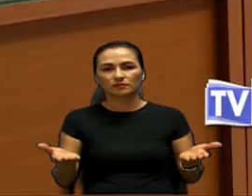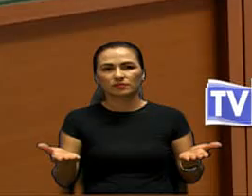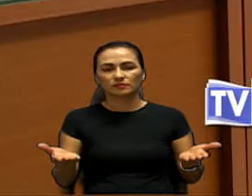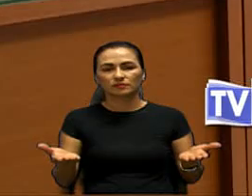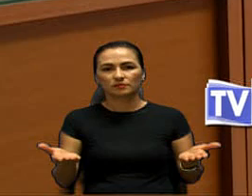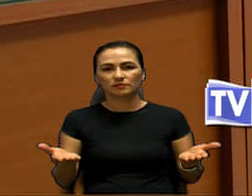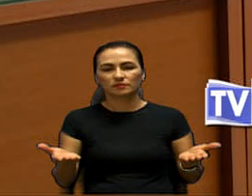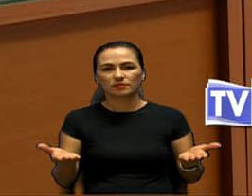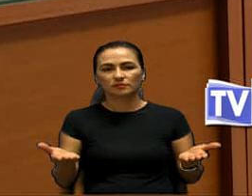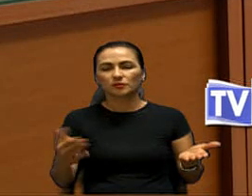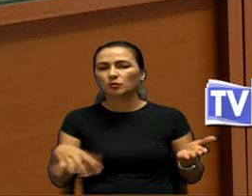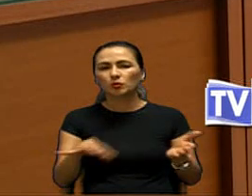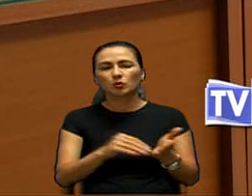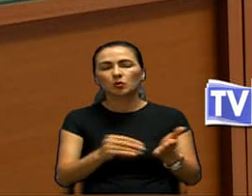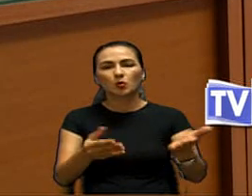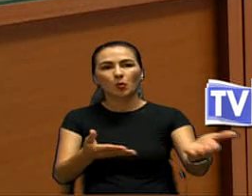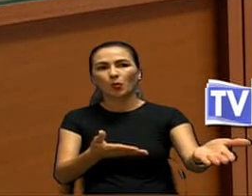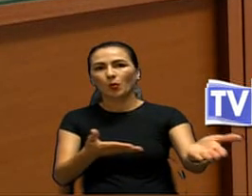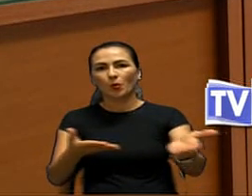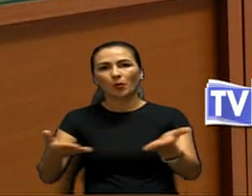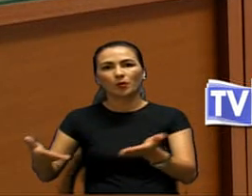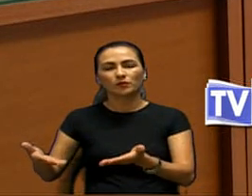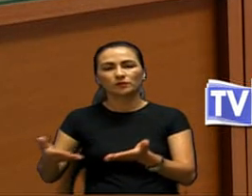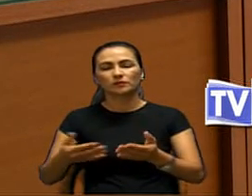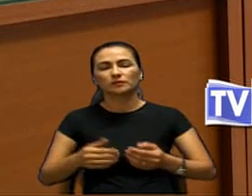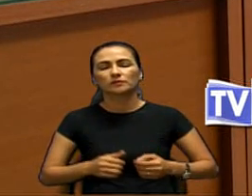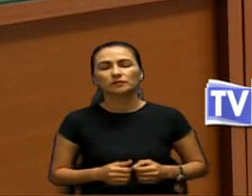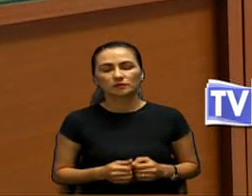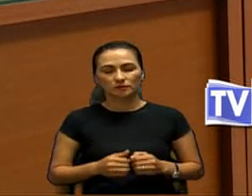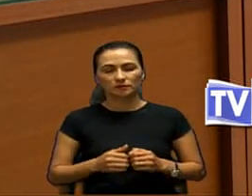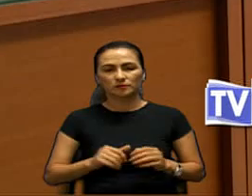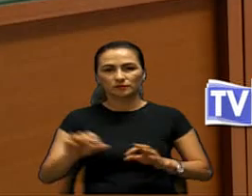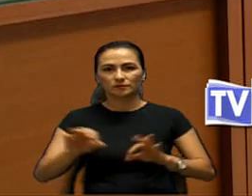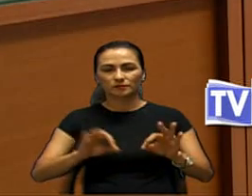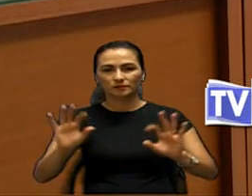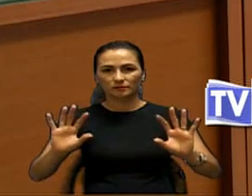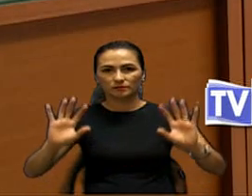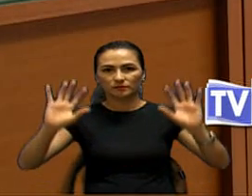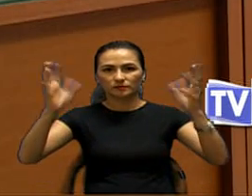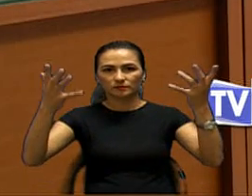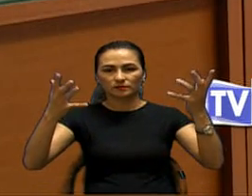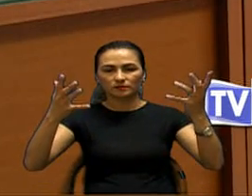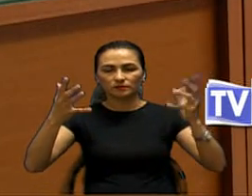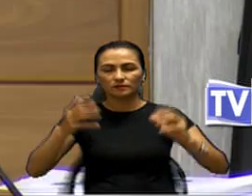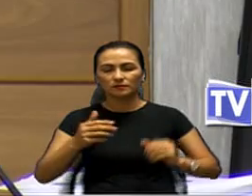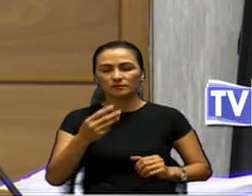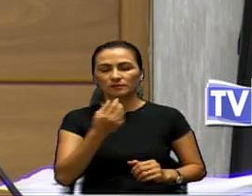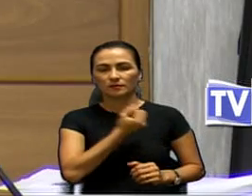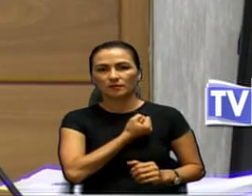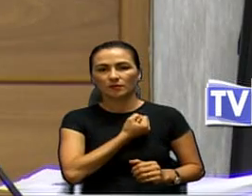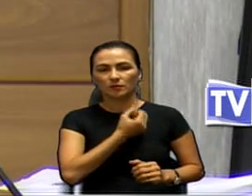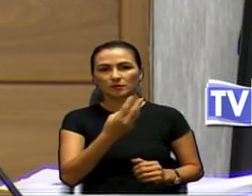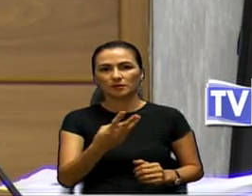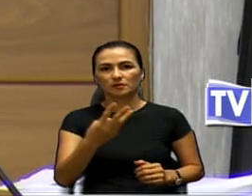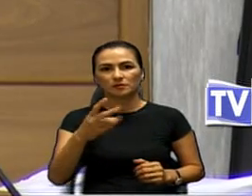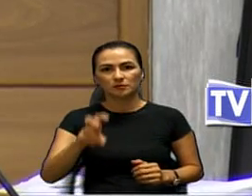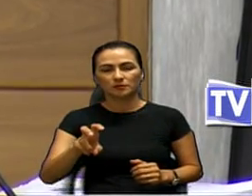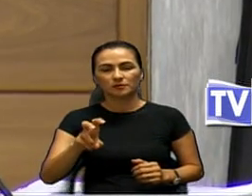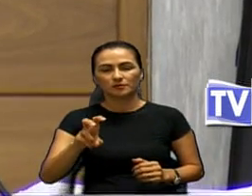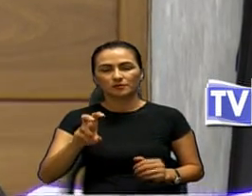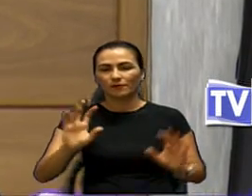estão convidados para a cerimônia de abertura da 35ª Festa da Uva em São Miguel Arcanjo, dia 14,